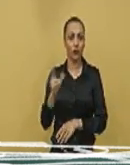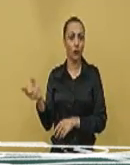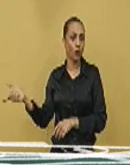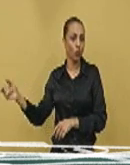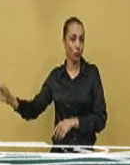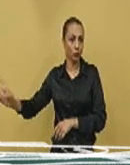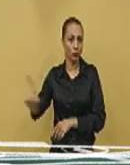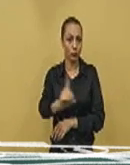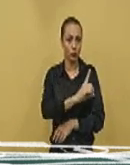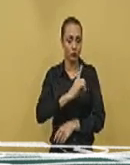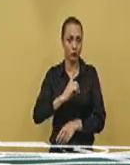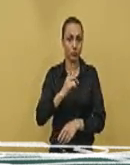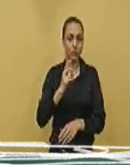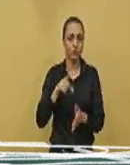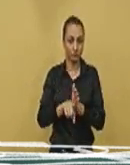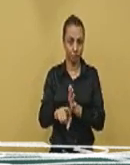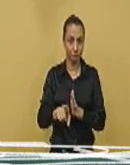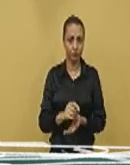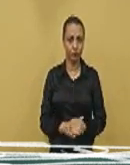fará sua pergunta.